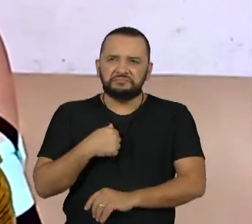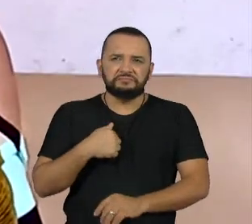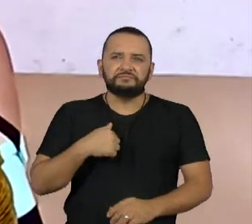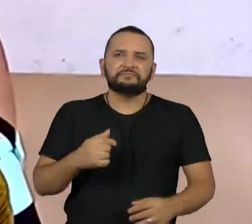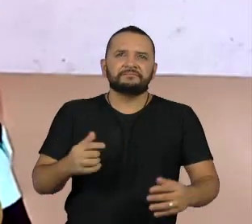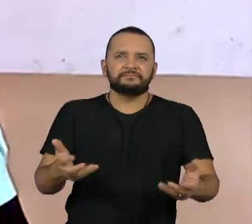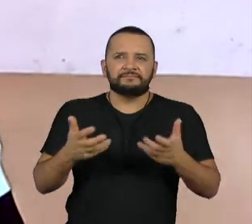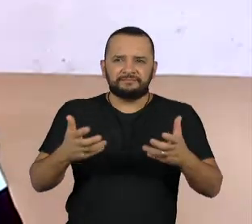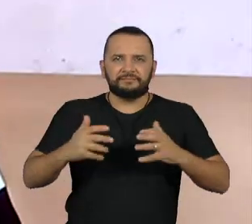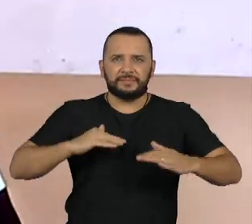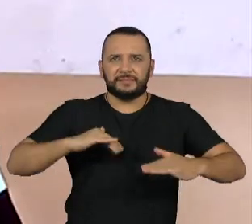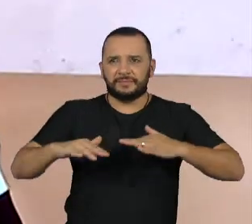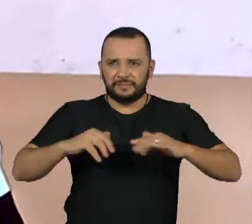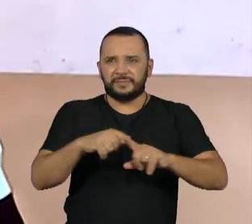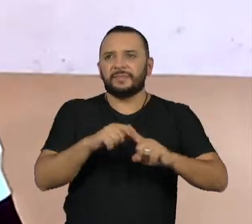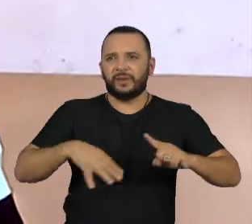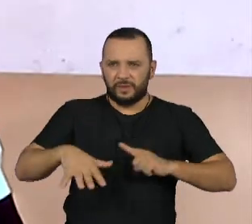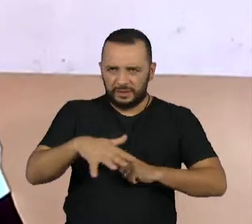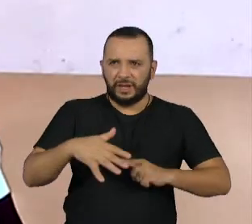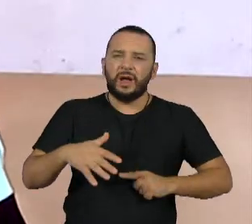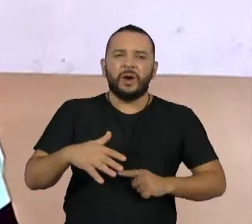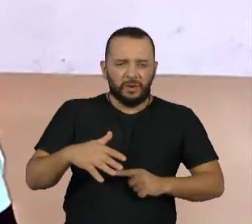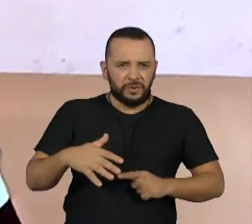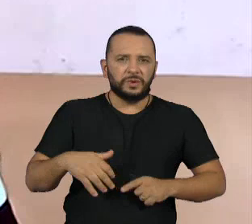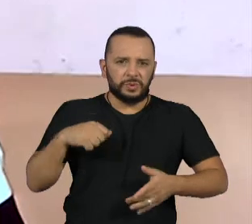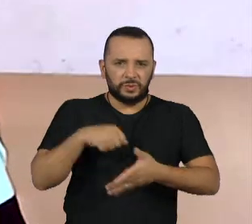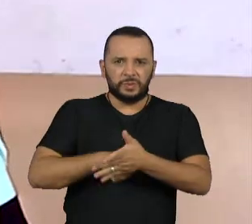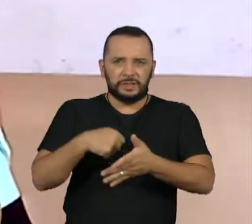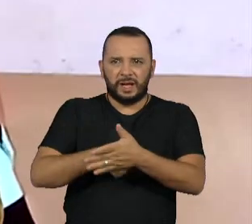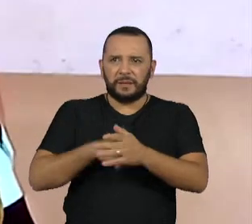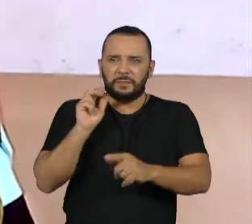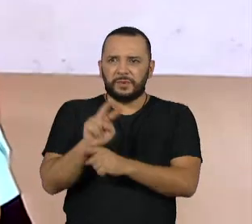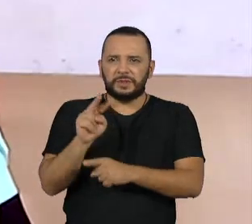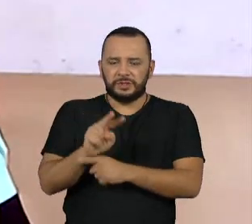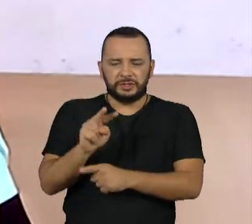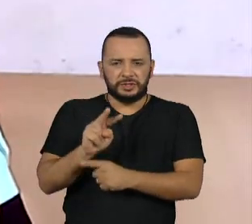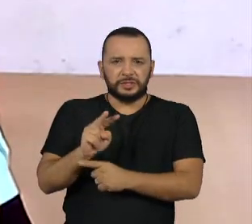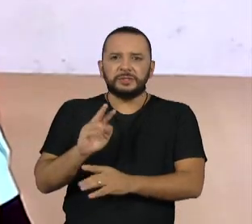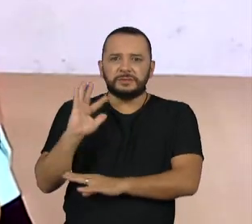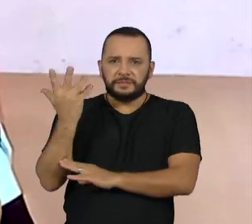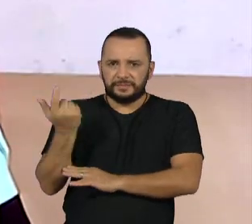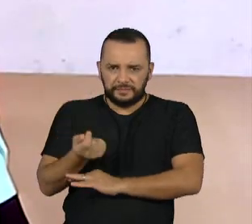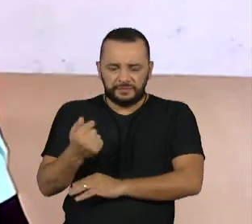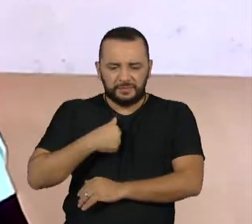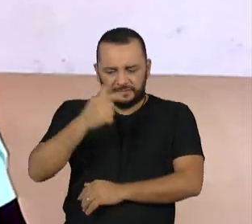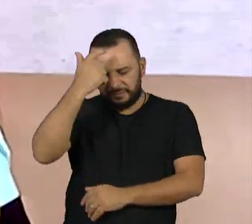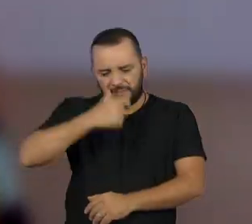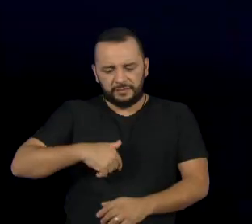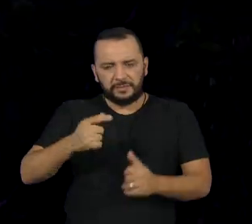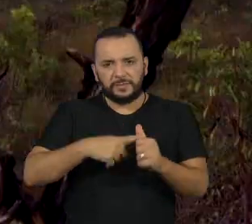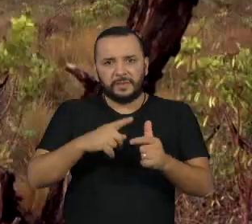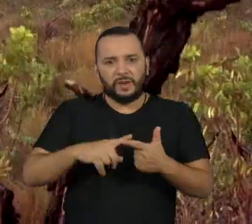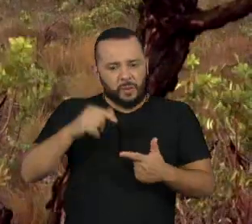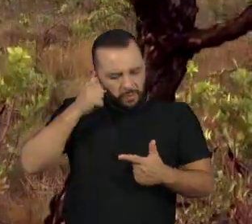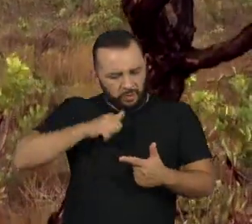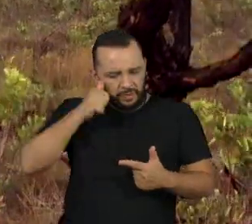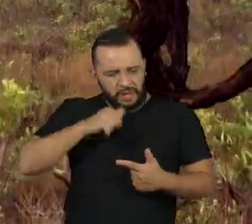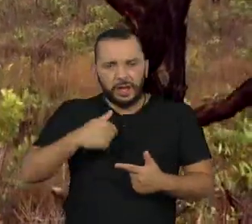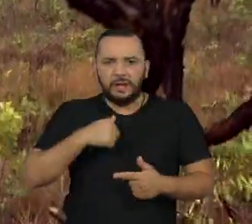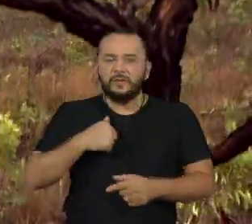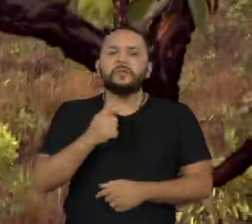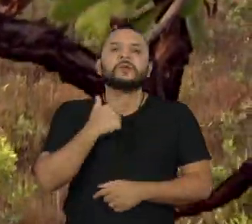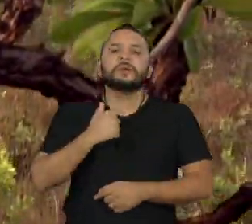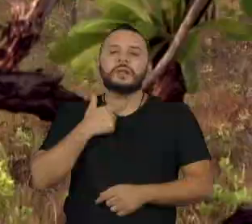movimentos sociais, vale a pena para mim, enquanto pessoa, enquanto Cláudia, enquanto mulher, que tem